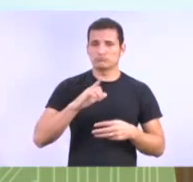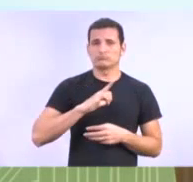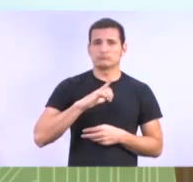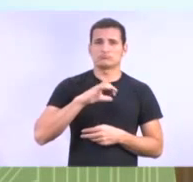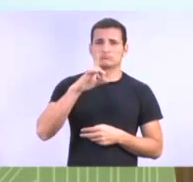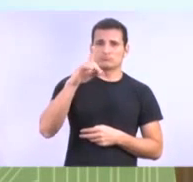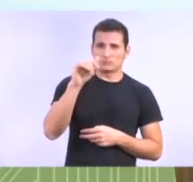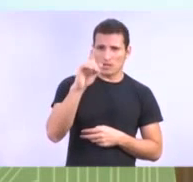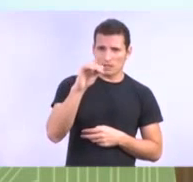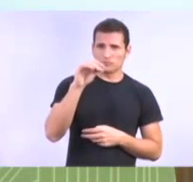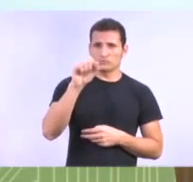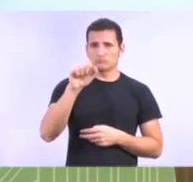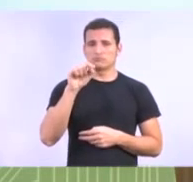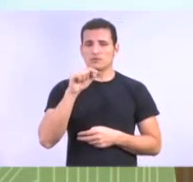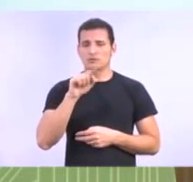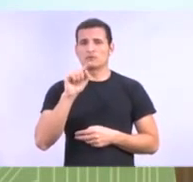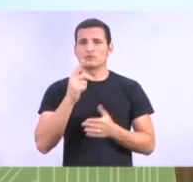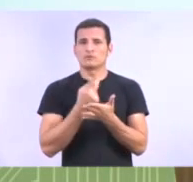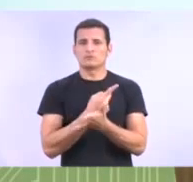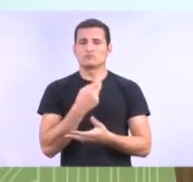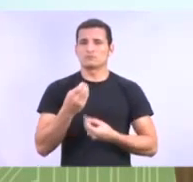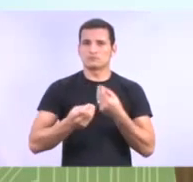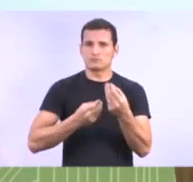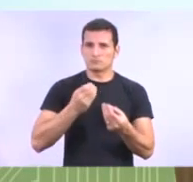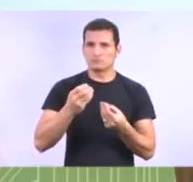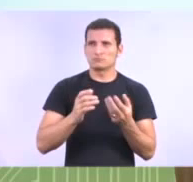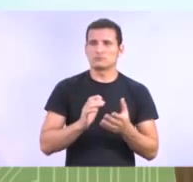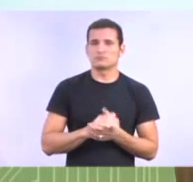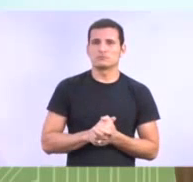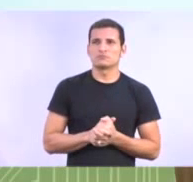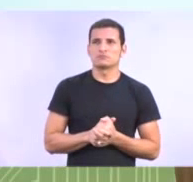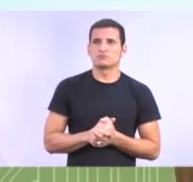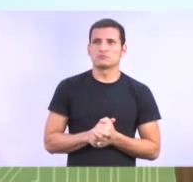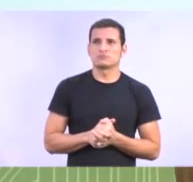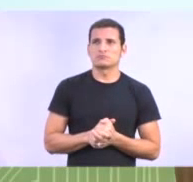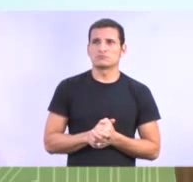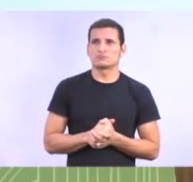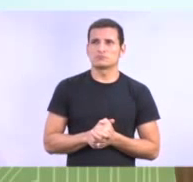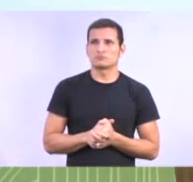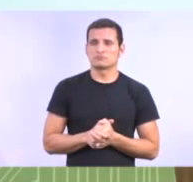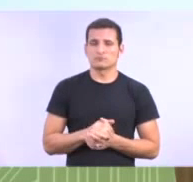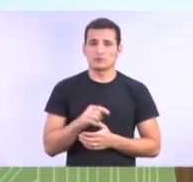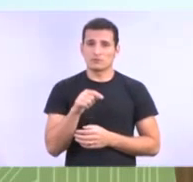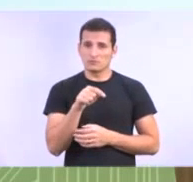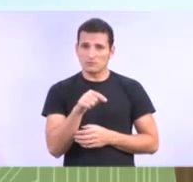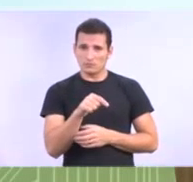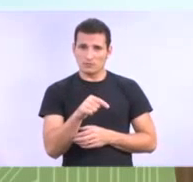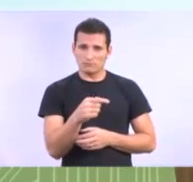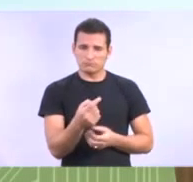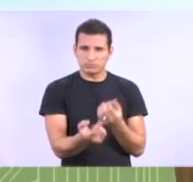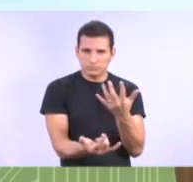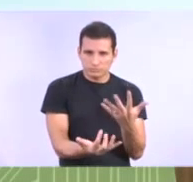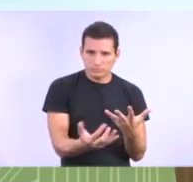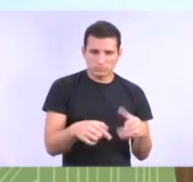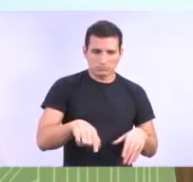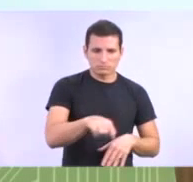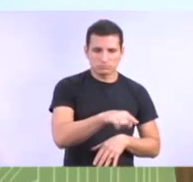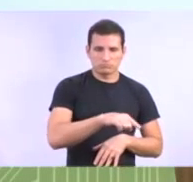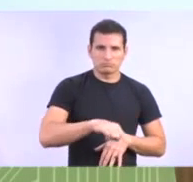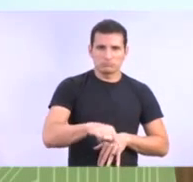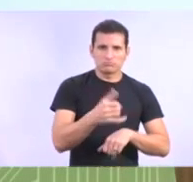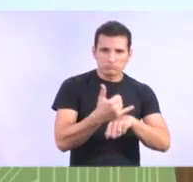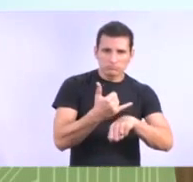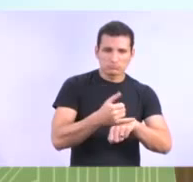ela acontecia da seguinte forma: os sensores das caldeiras que derretiam o aço, elas